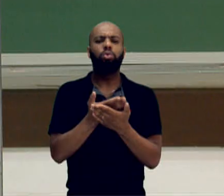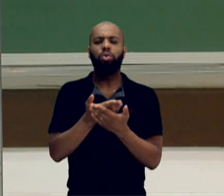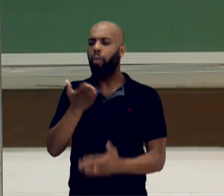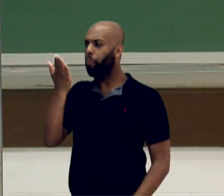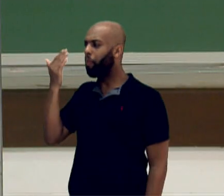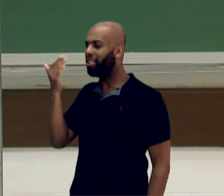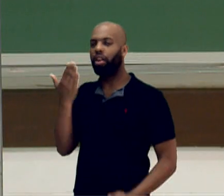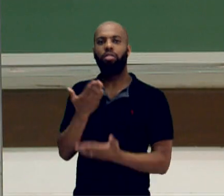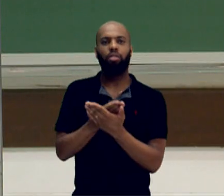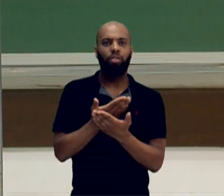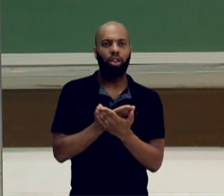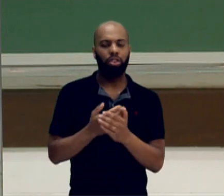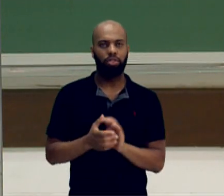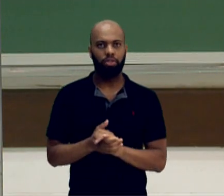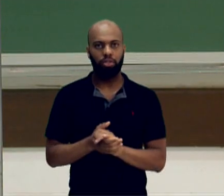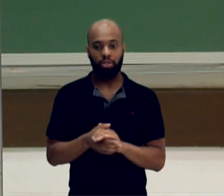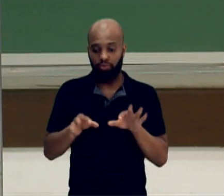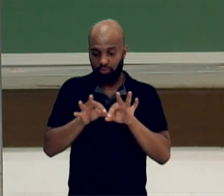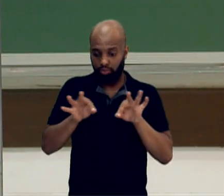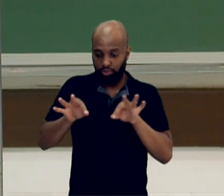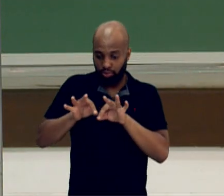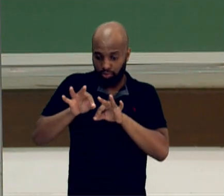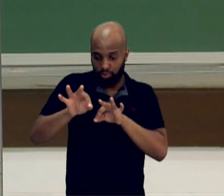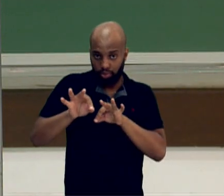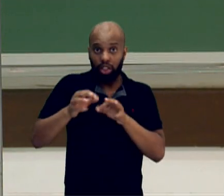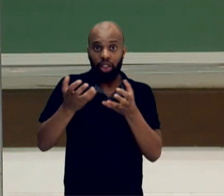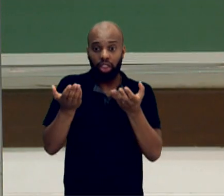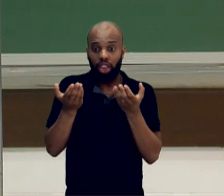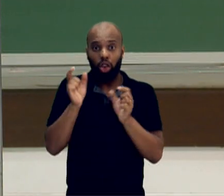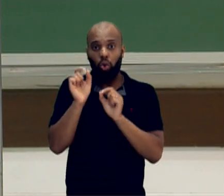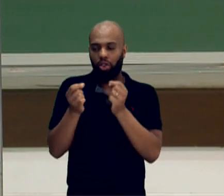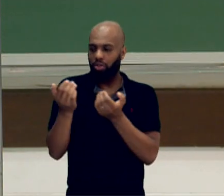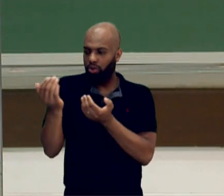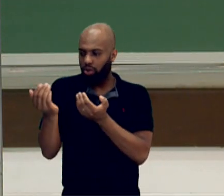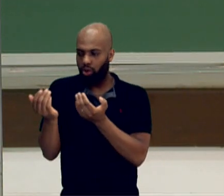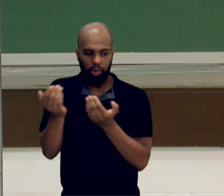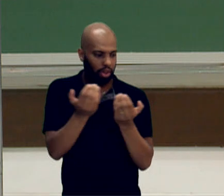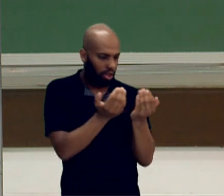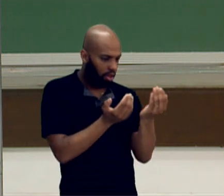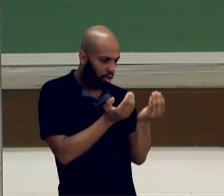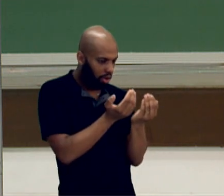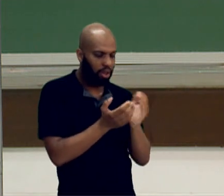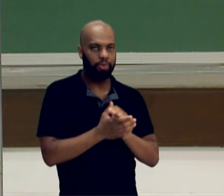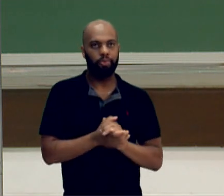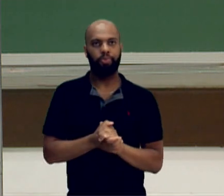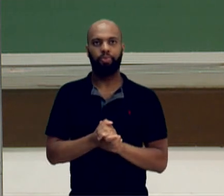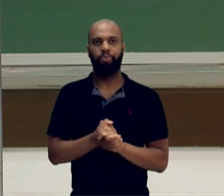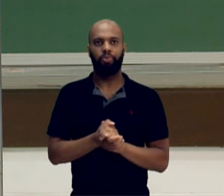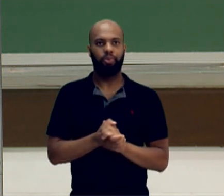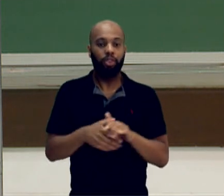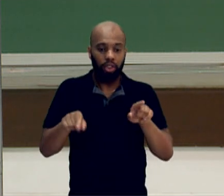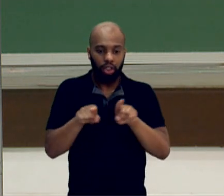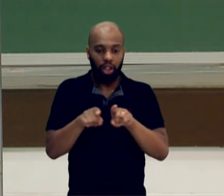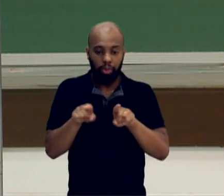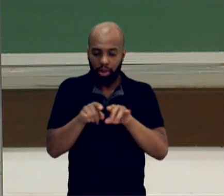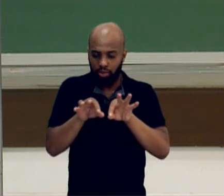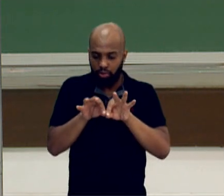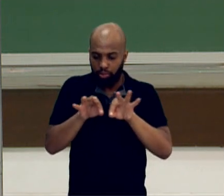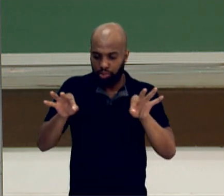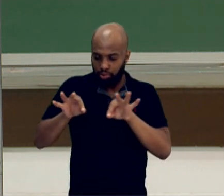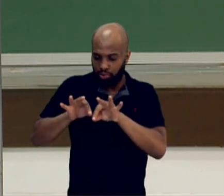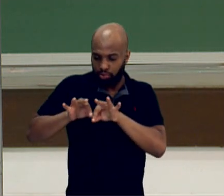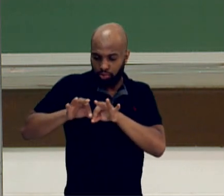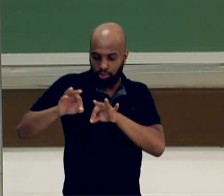passada? Medir com a ideia de comparar, vou comparar uma coisa com a outra. Que comprimento